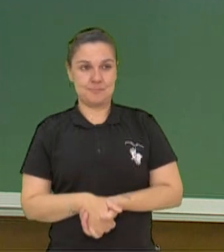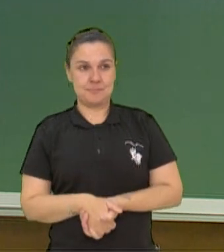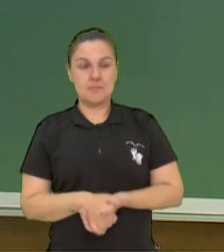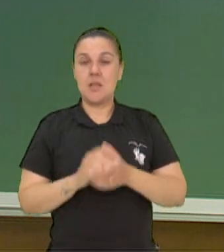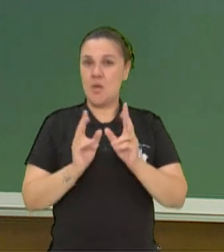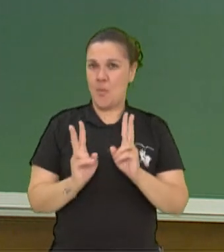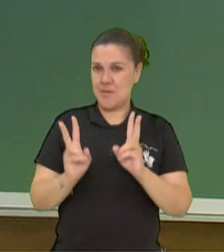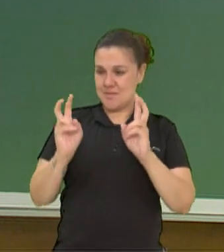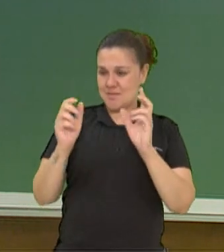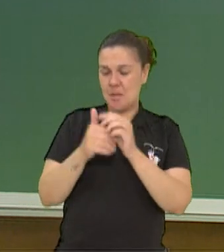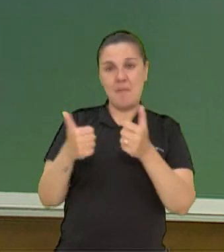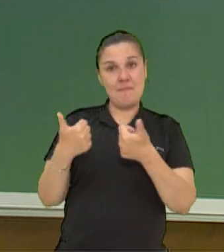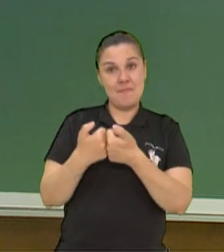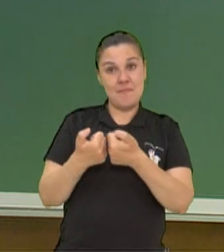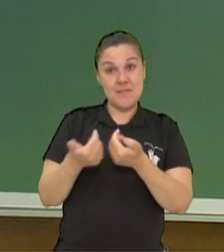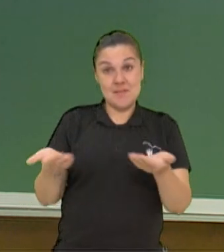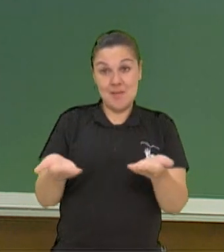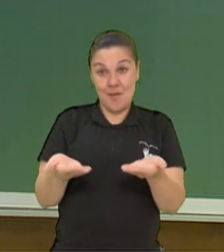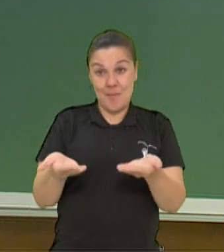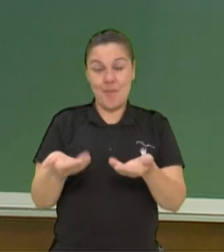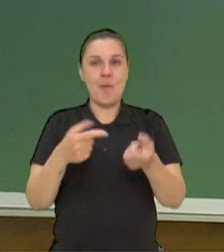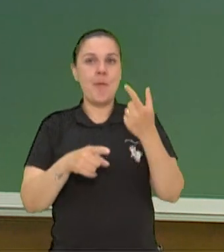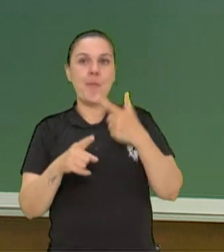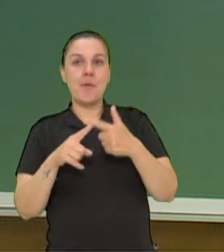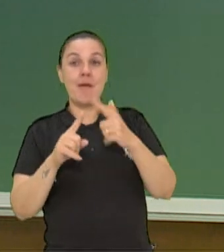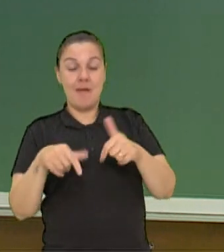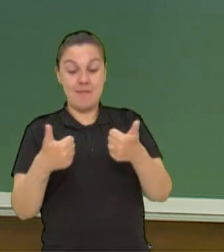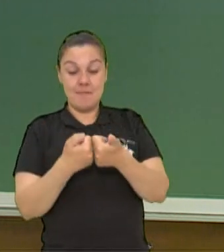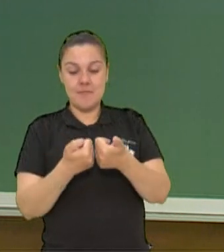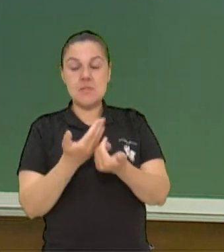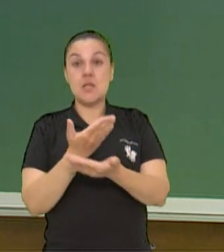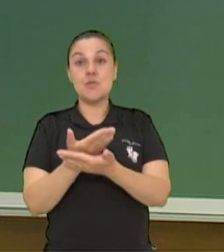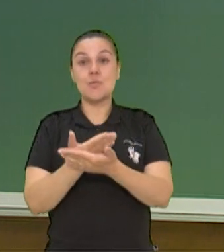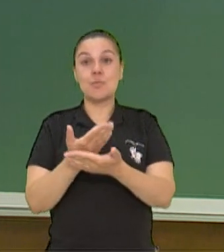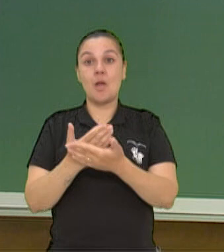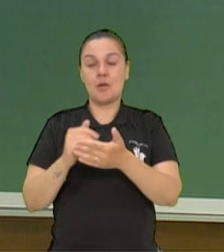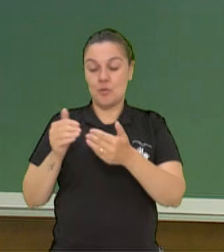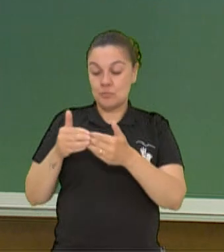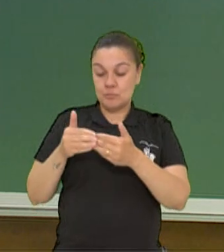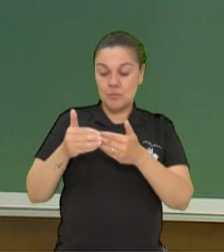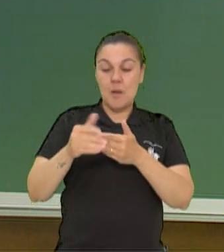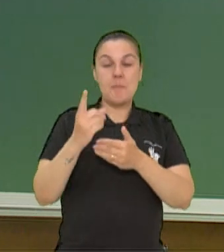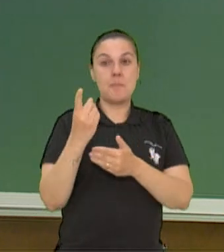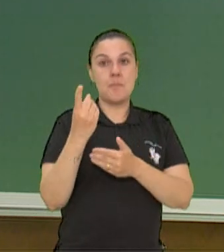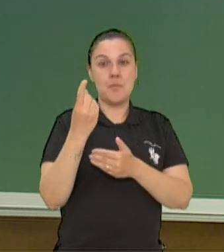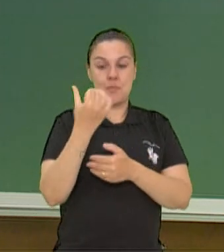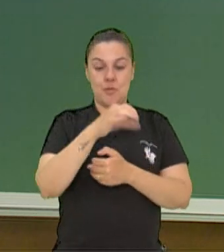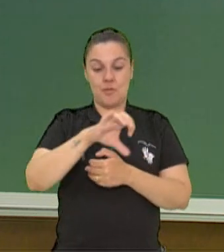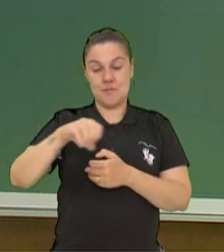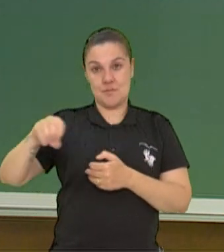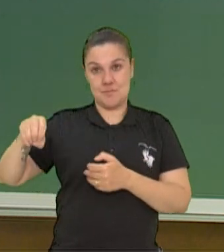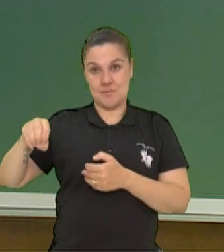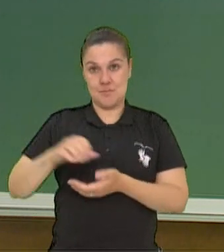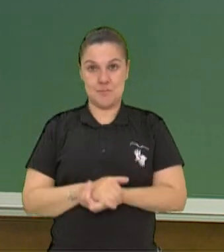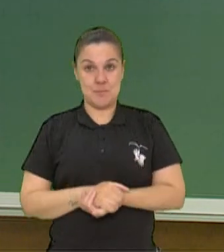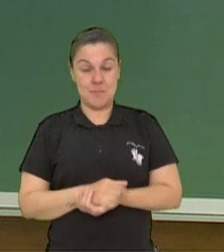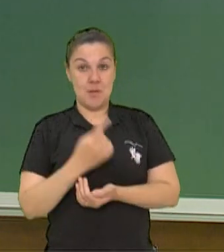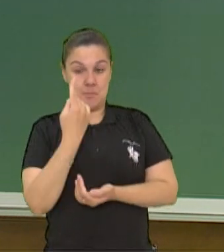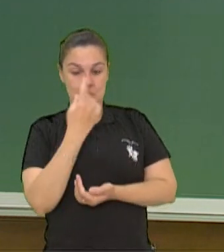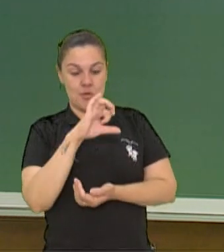esse termo física moderna é o nome dado para a física estudada a partir de 1900, tá? Então,